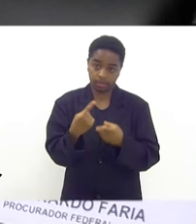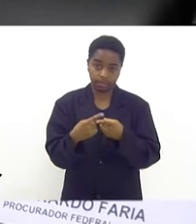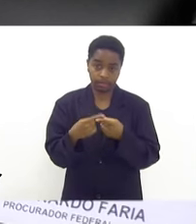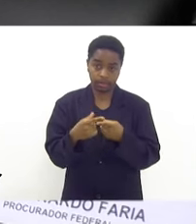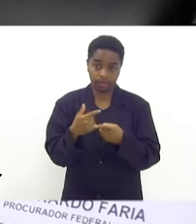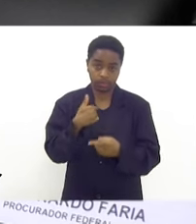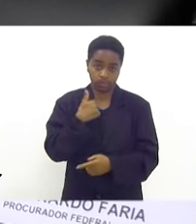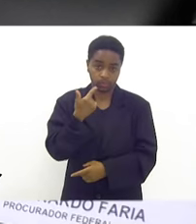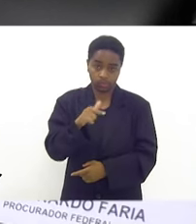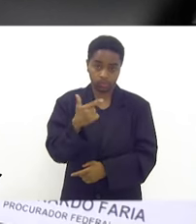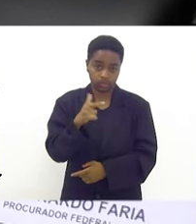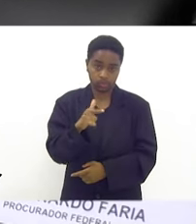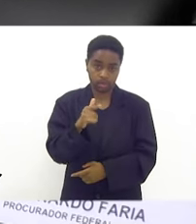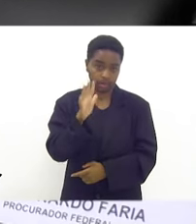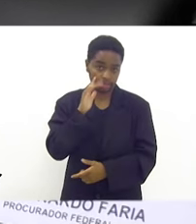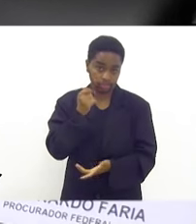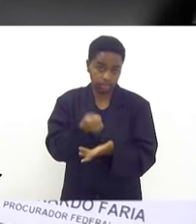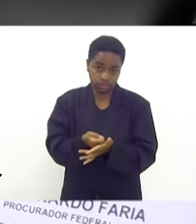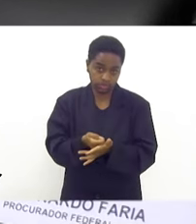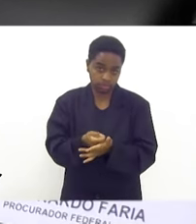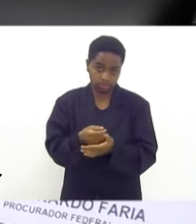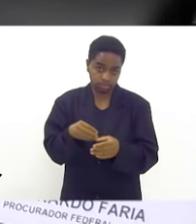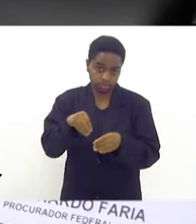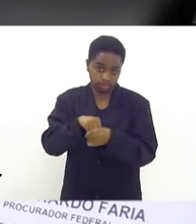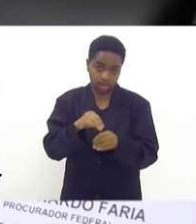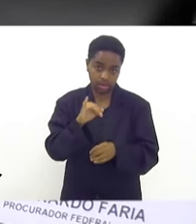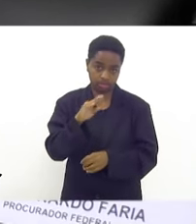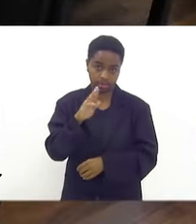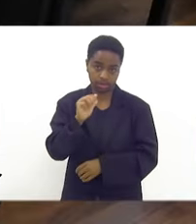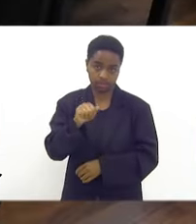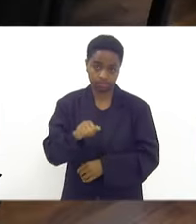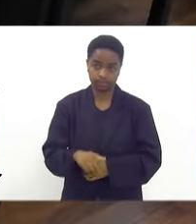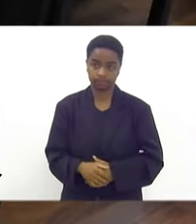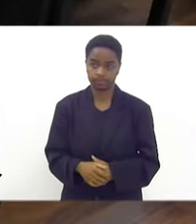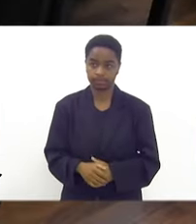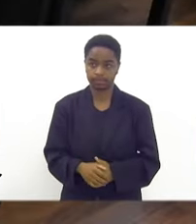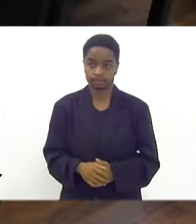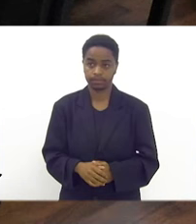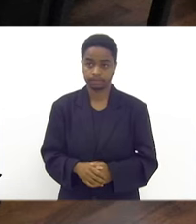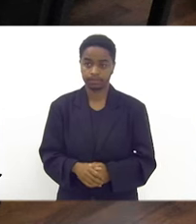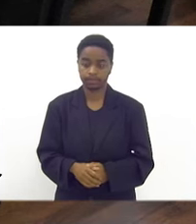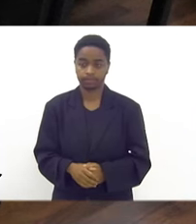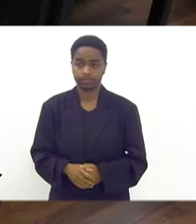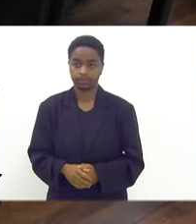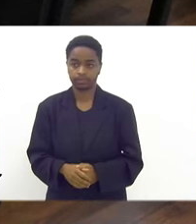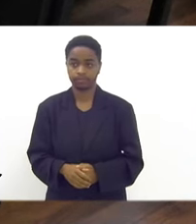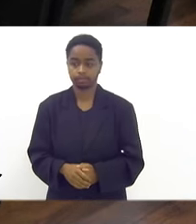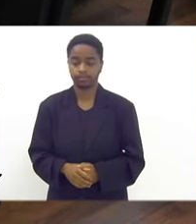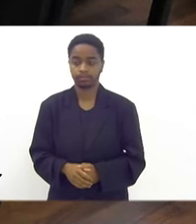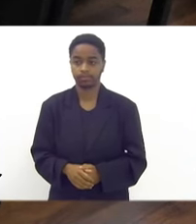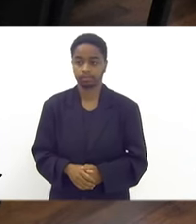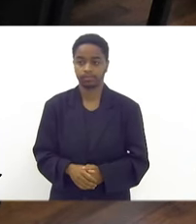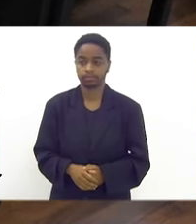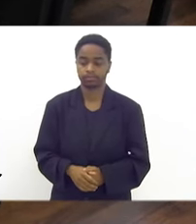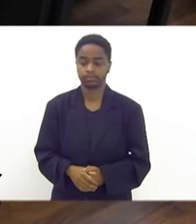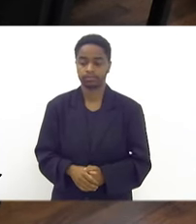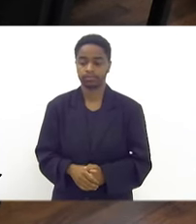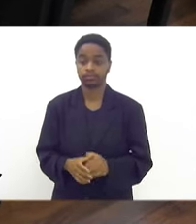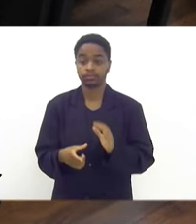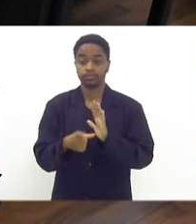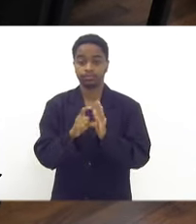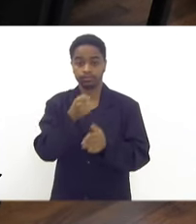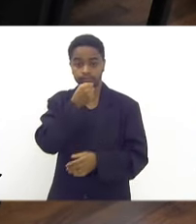não tem essa decisão dentro do Ibama Ô deodalto antes de passar a palavra paraa vossa